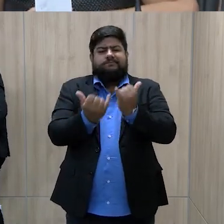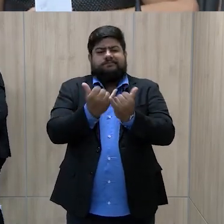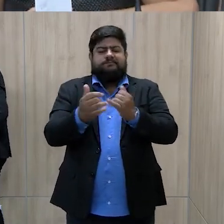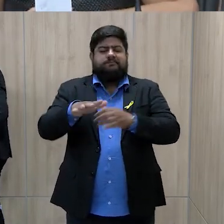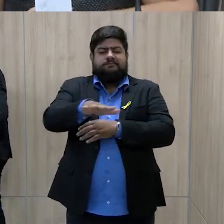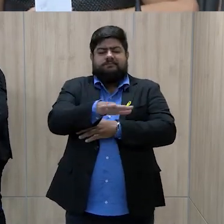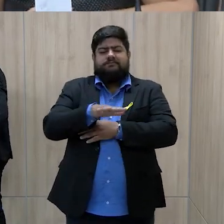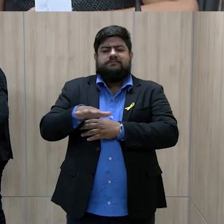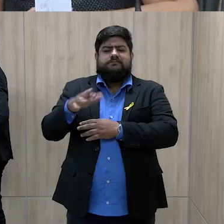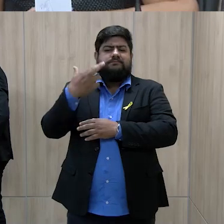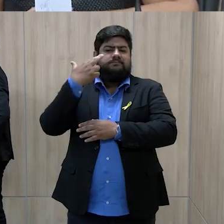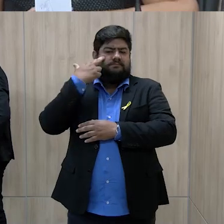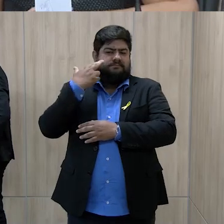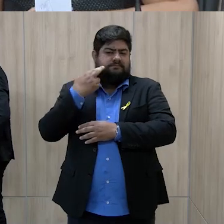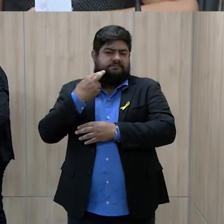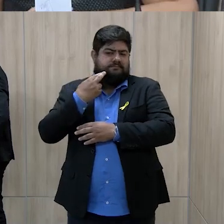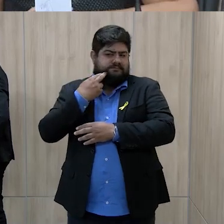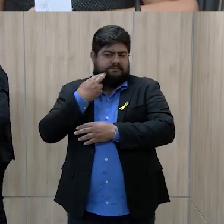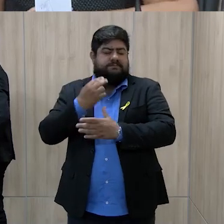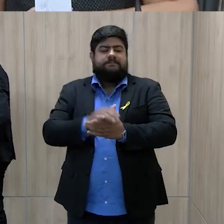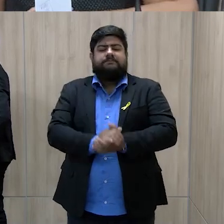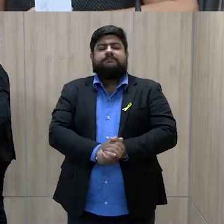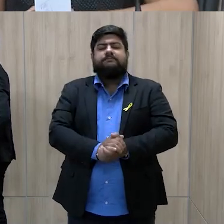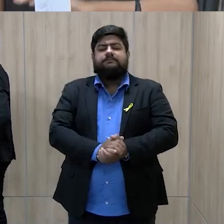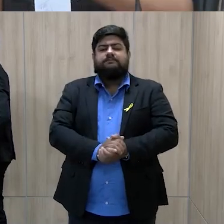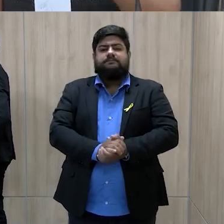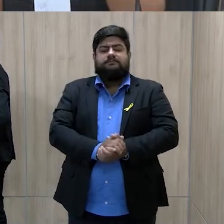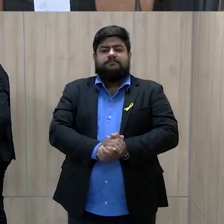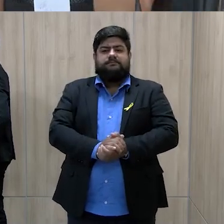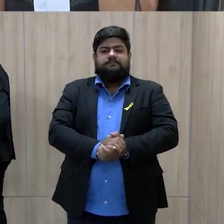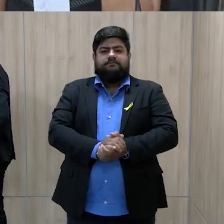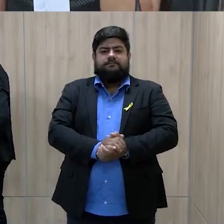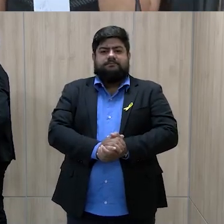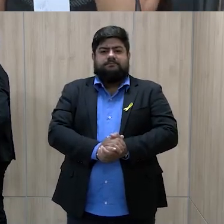outros estabelecimentos com gêneros no estado de Rondônia